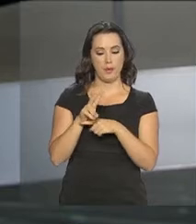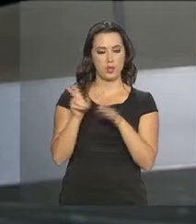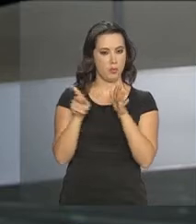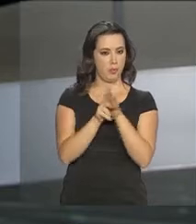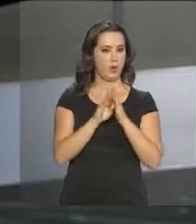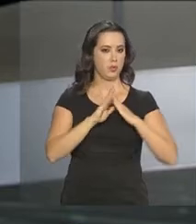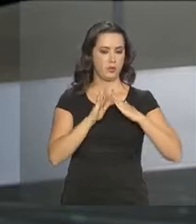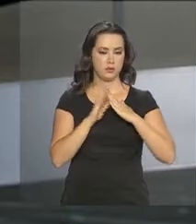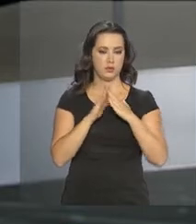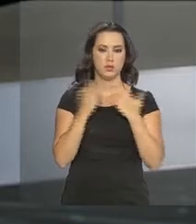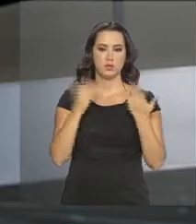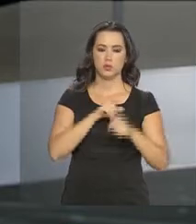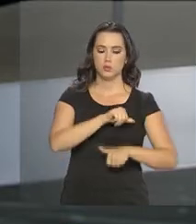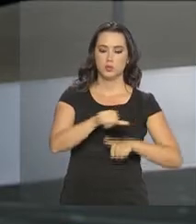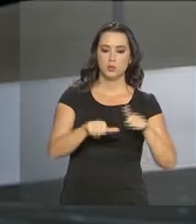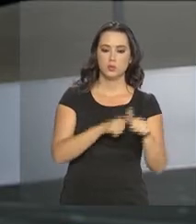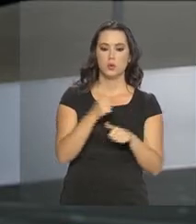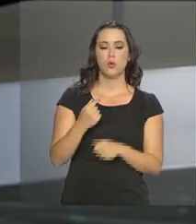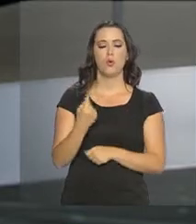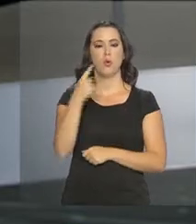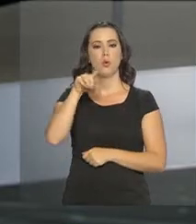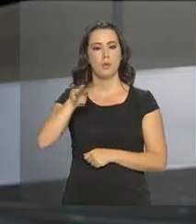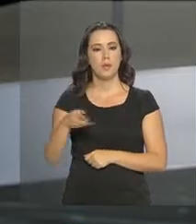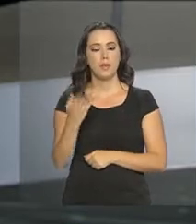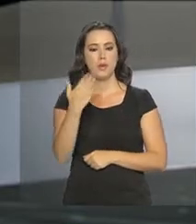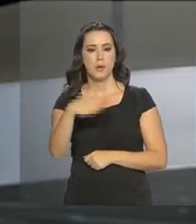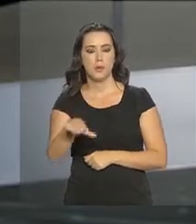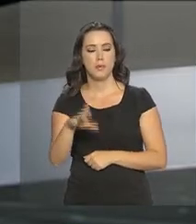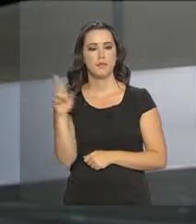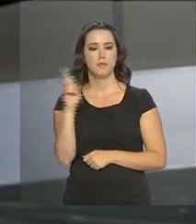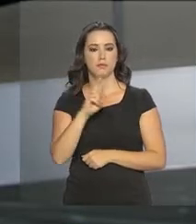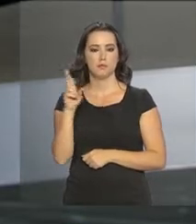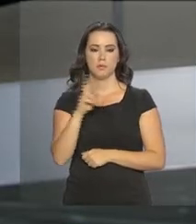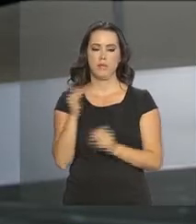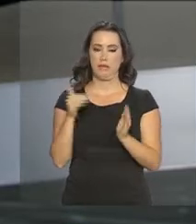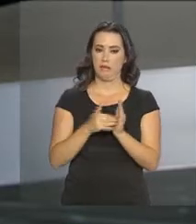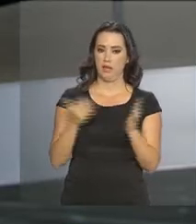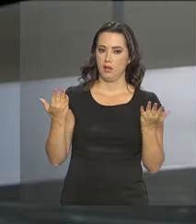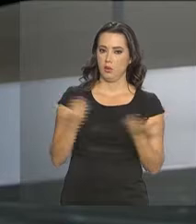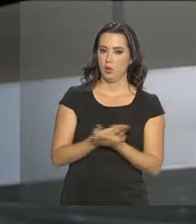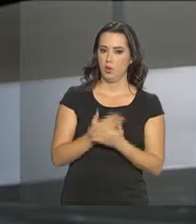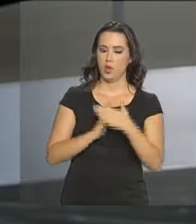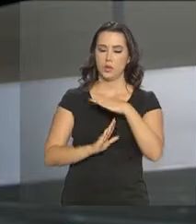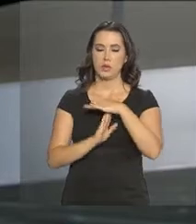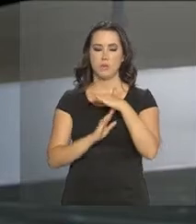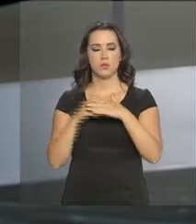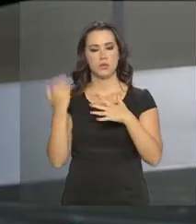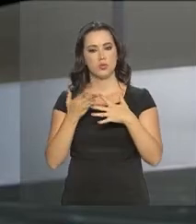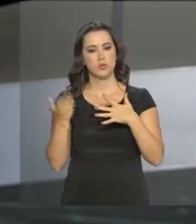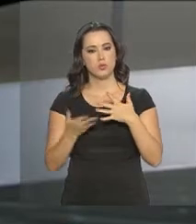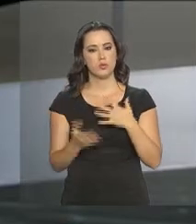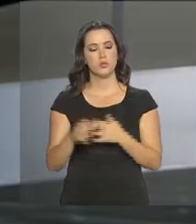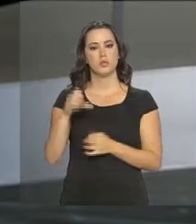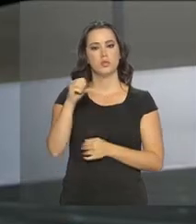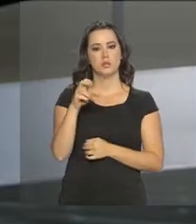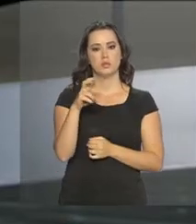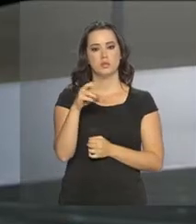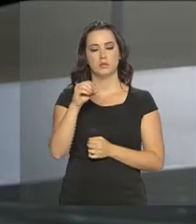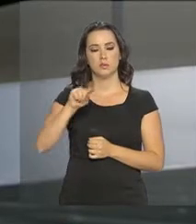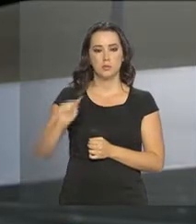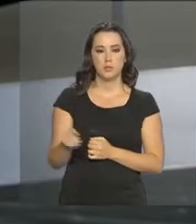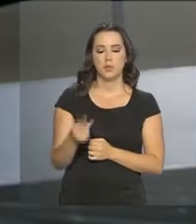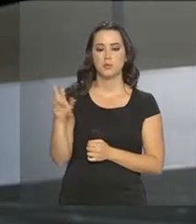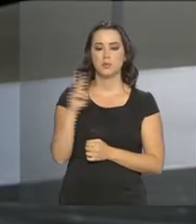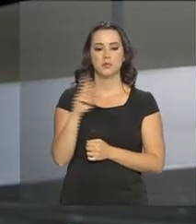a partir de hoje para um milhão e meio de reais até agora o limite máximo era de 950 mil